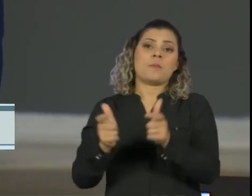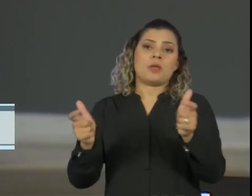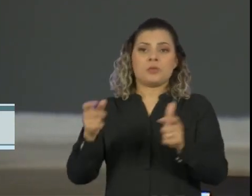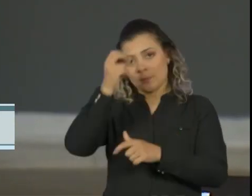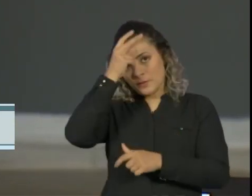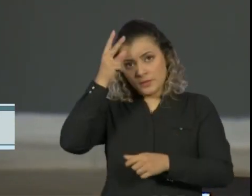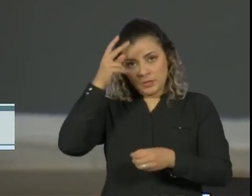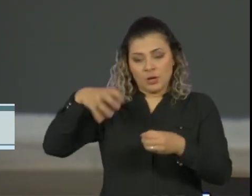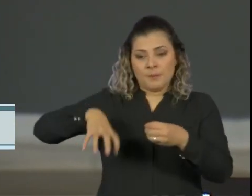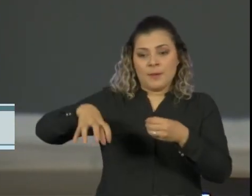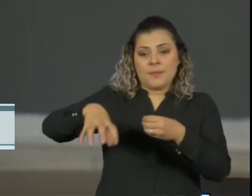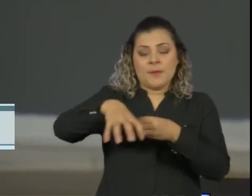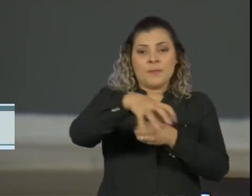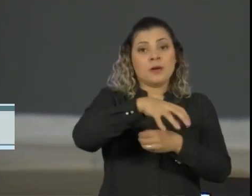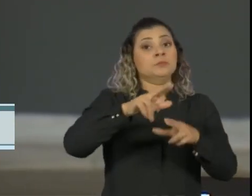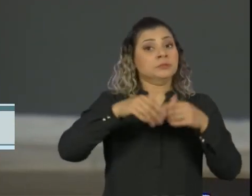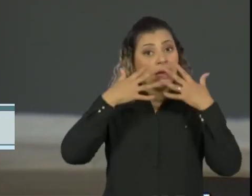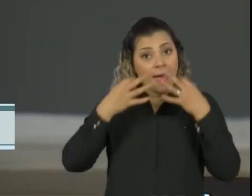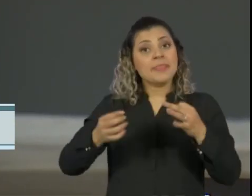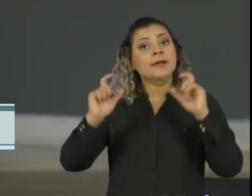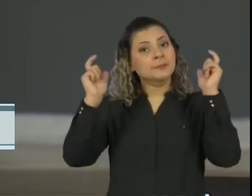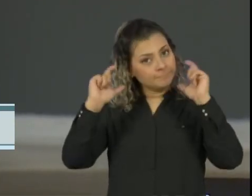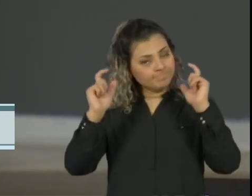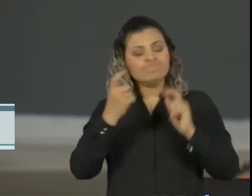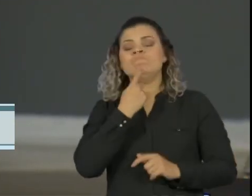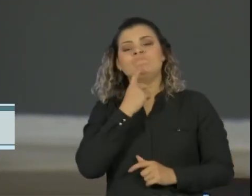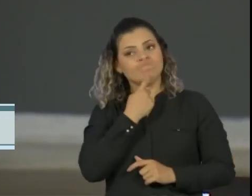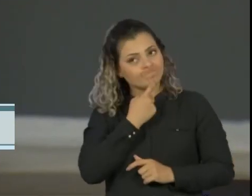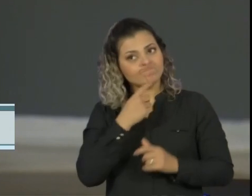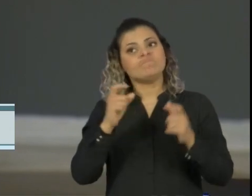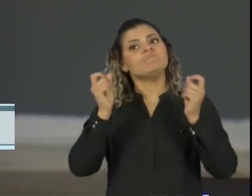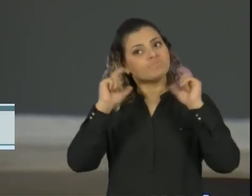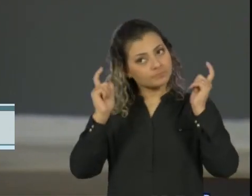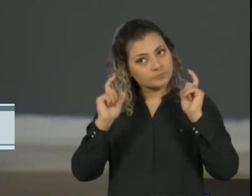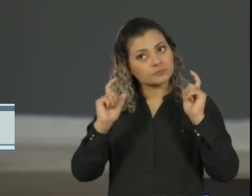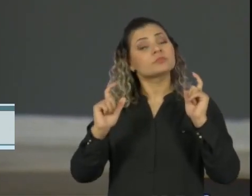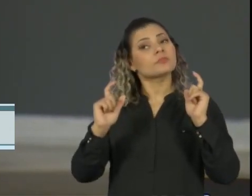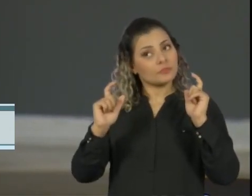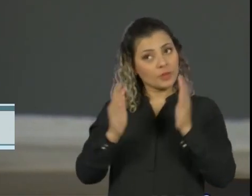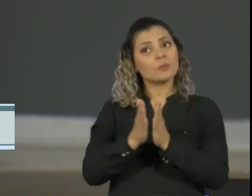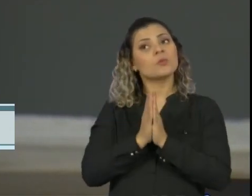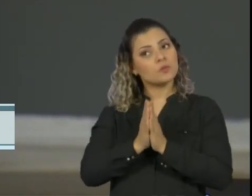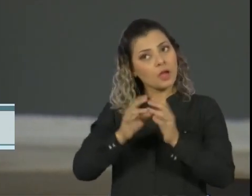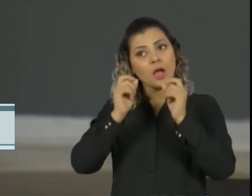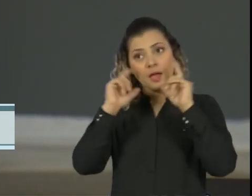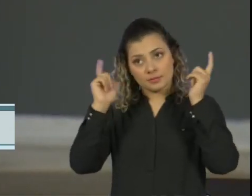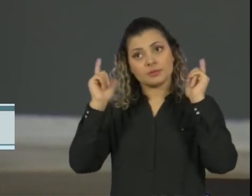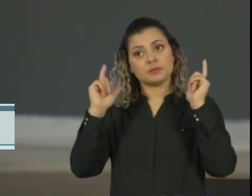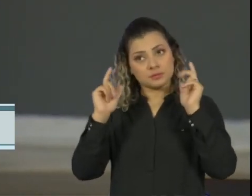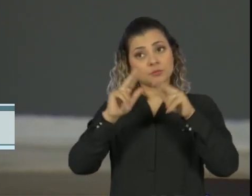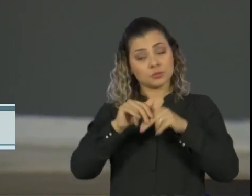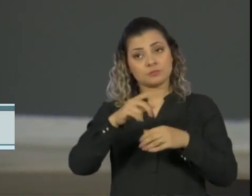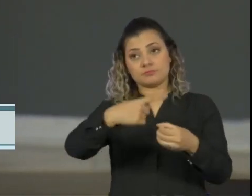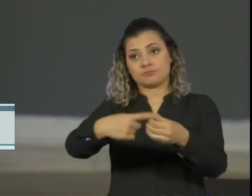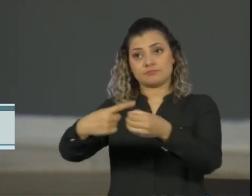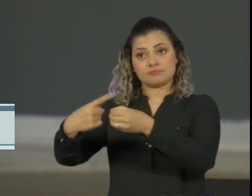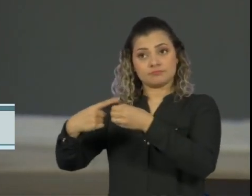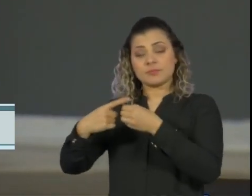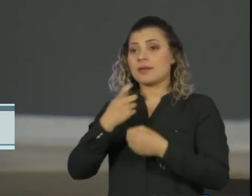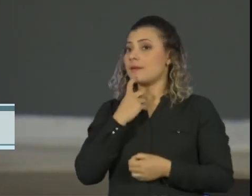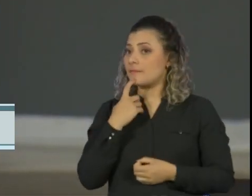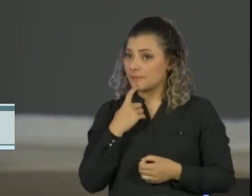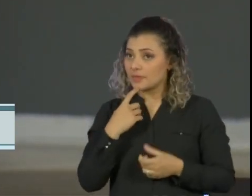municípios da região. Portanto, um momento de alerta para a região de Campinas. Os municípios da região metropolitana de Campinas